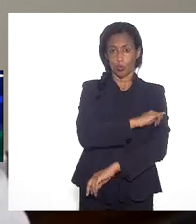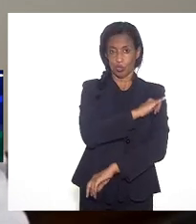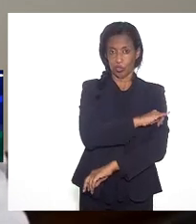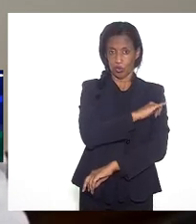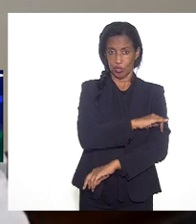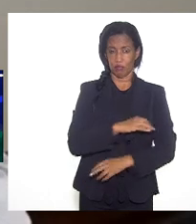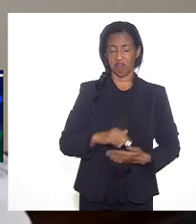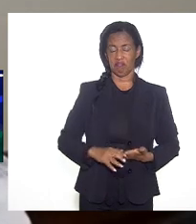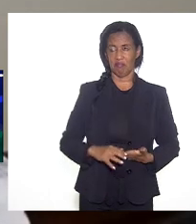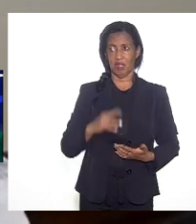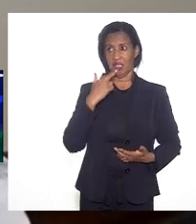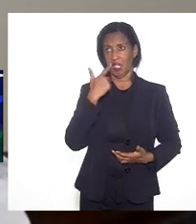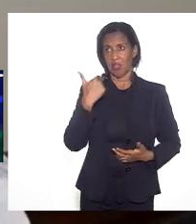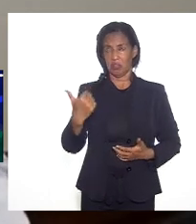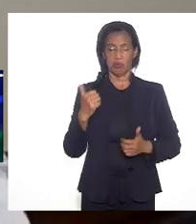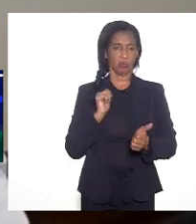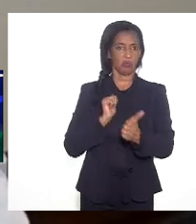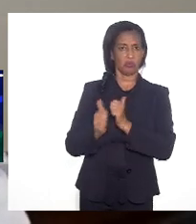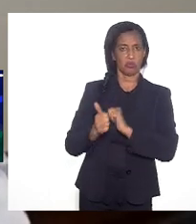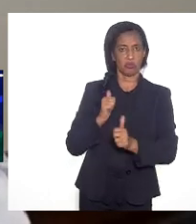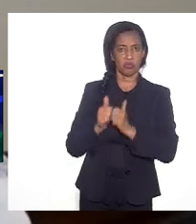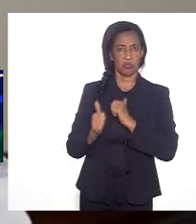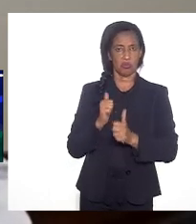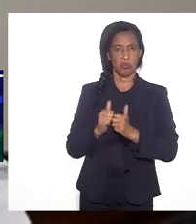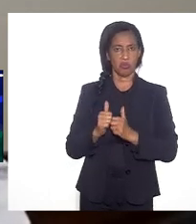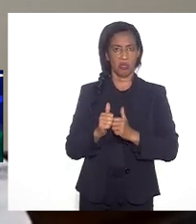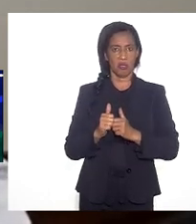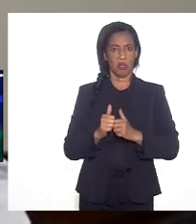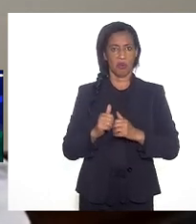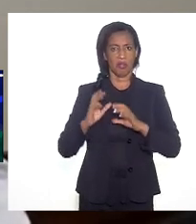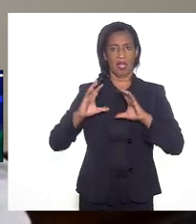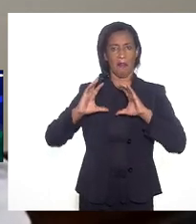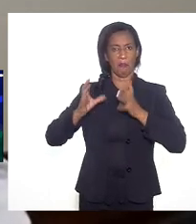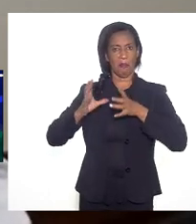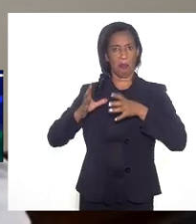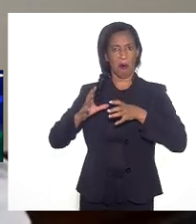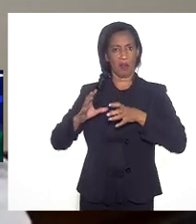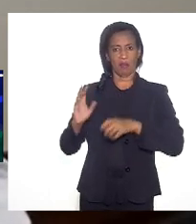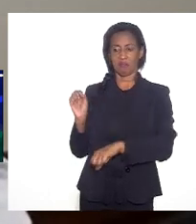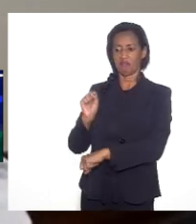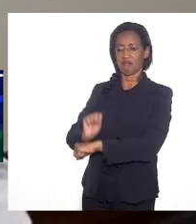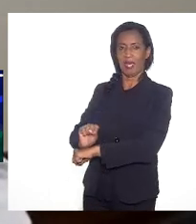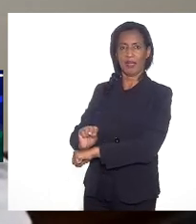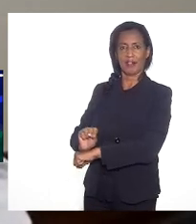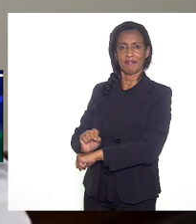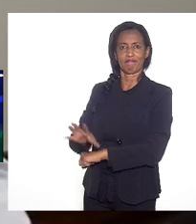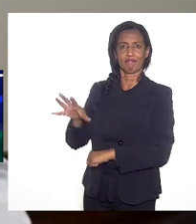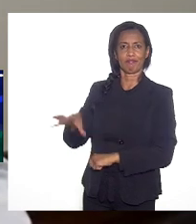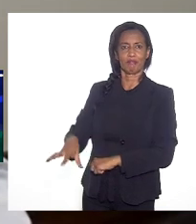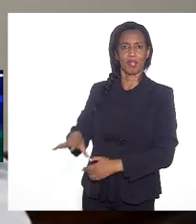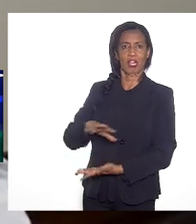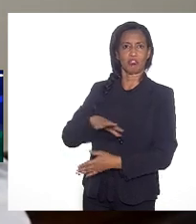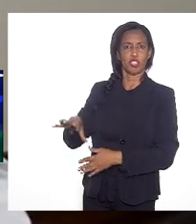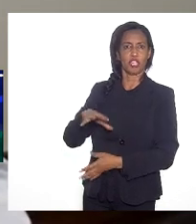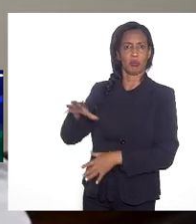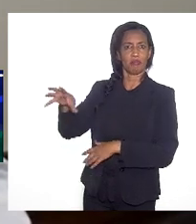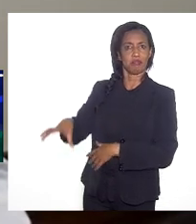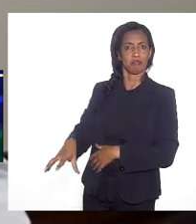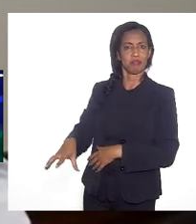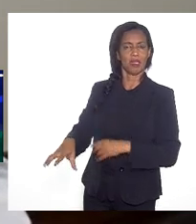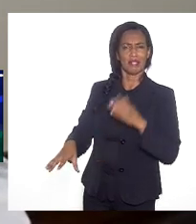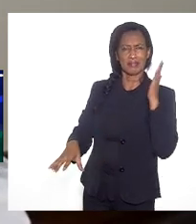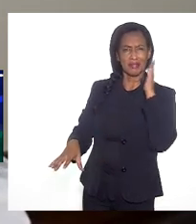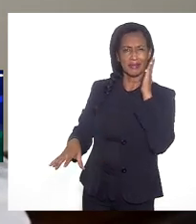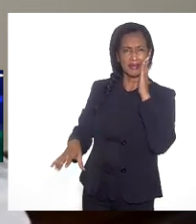deve, na linguagem futebolística, botar a bola no chão, parar a bola, botar a bola no chão. Sabe, deputado